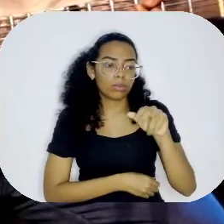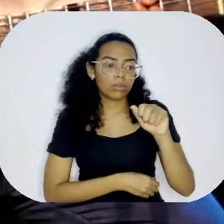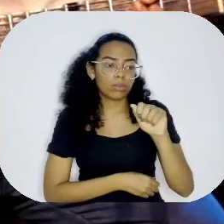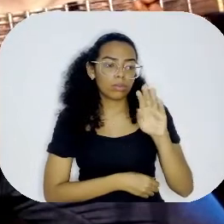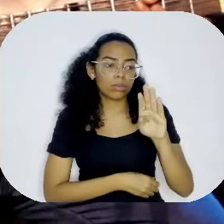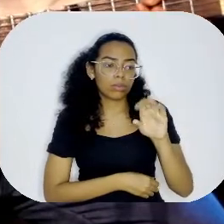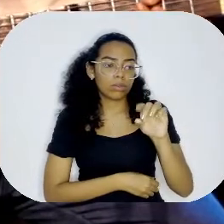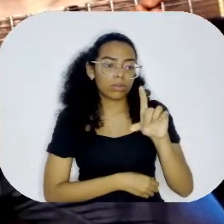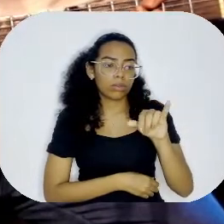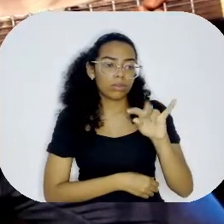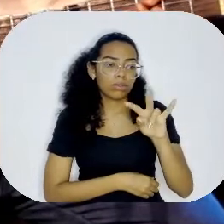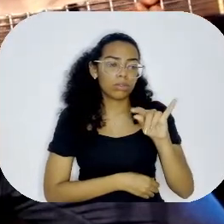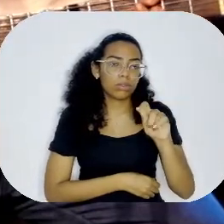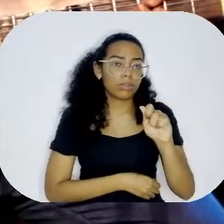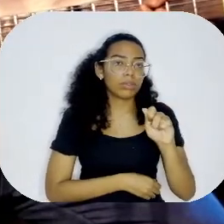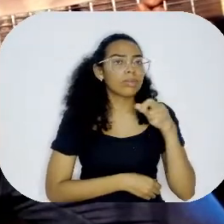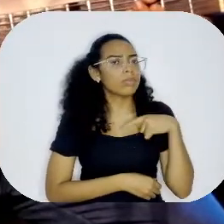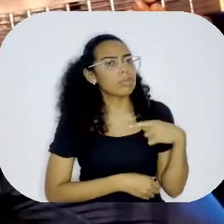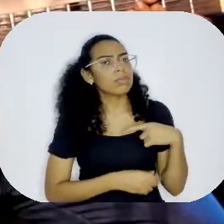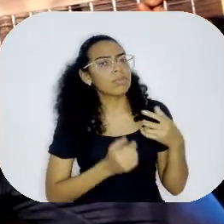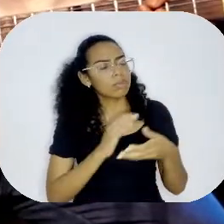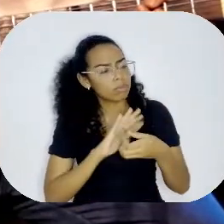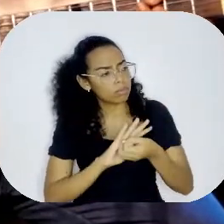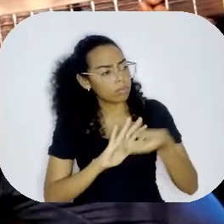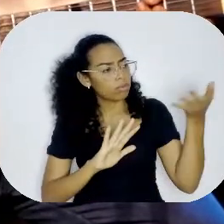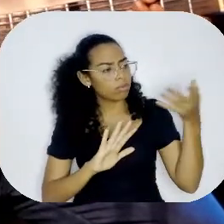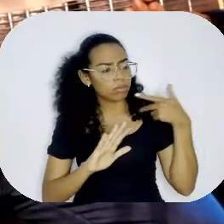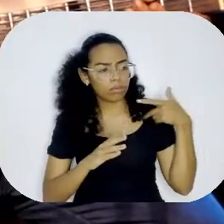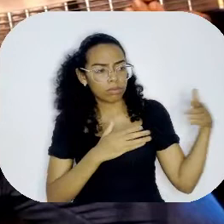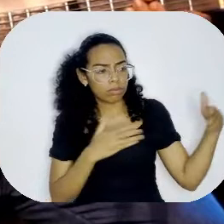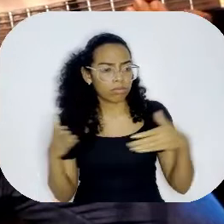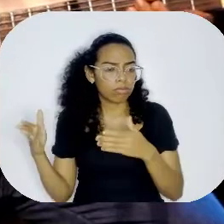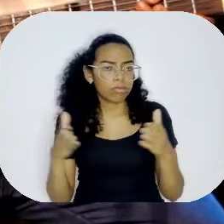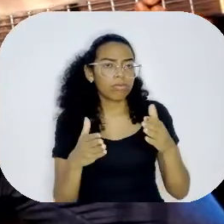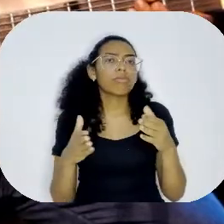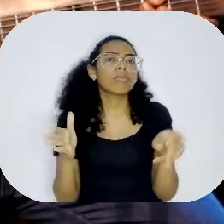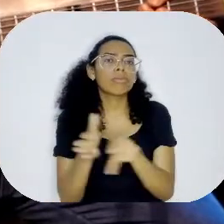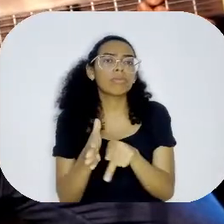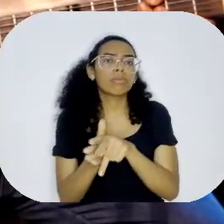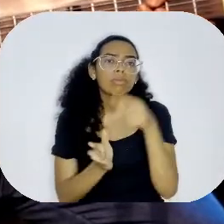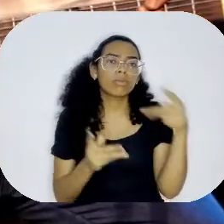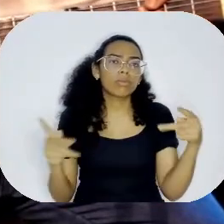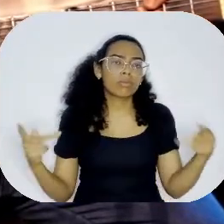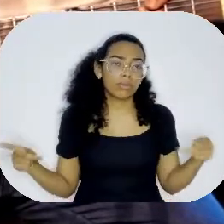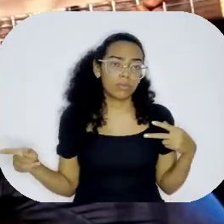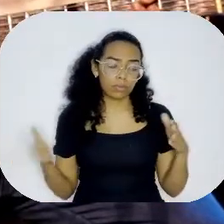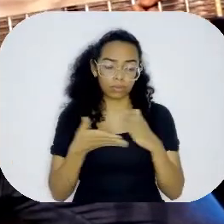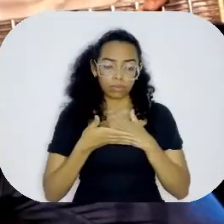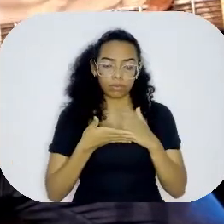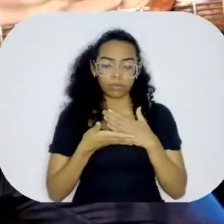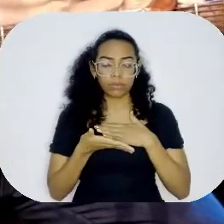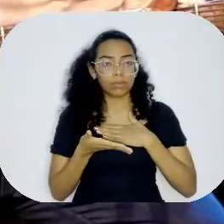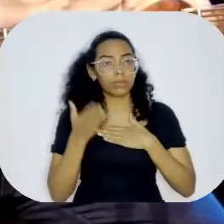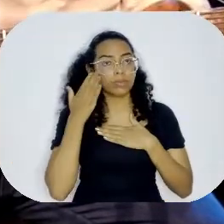do sol com essa música, pessoal da União Vegetal, é uma música que tem caminhada, ela tem caminho próprio, ela vai seguindo seus caminhos, e muita gente